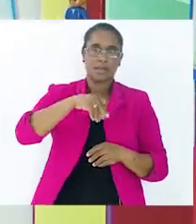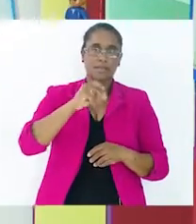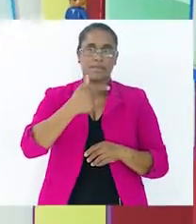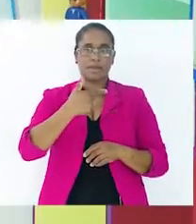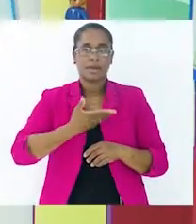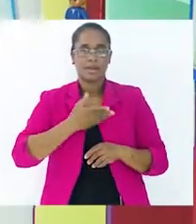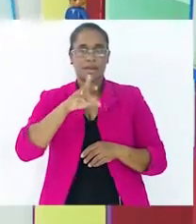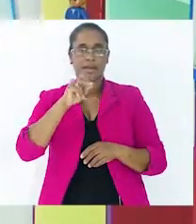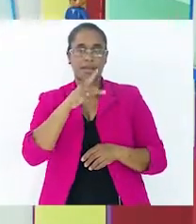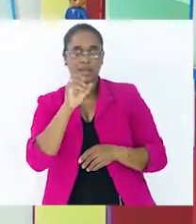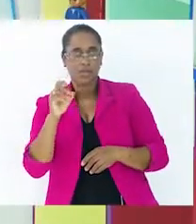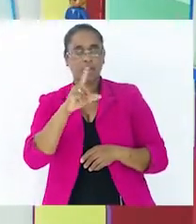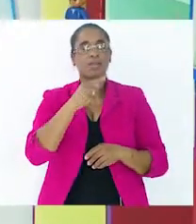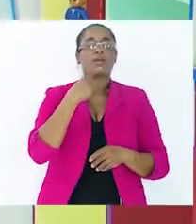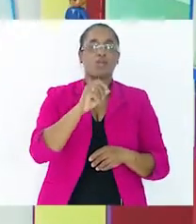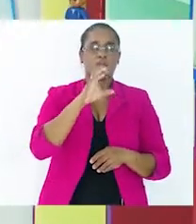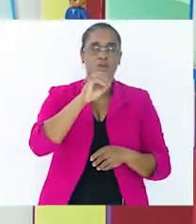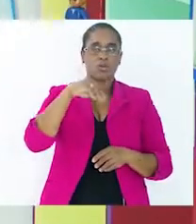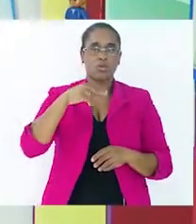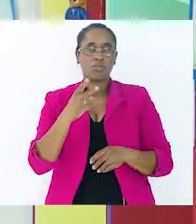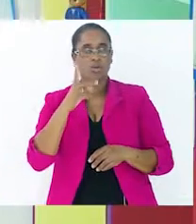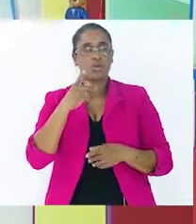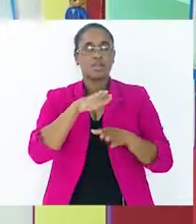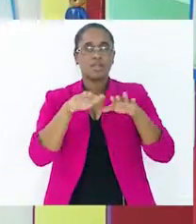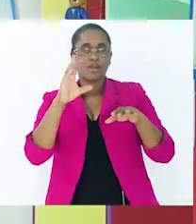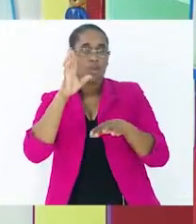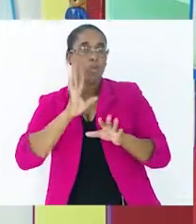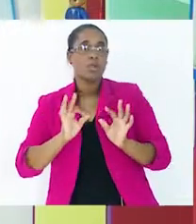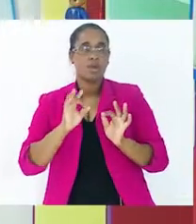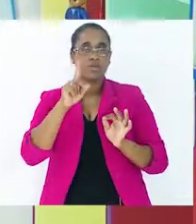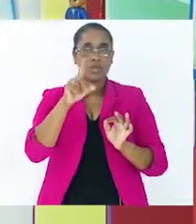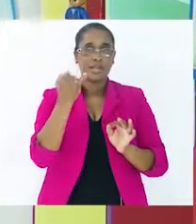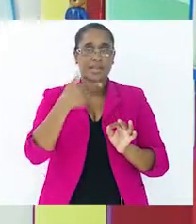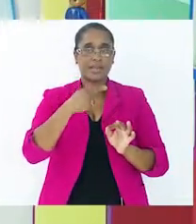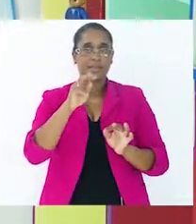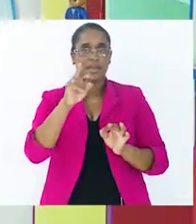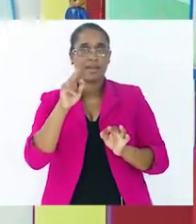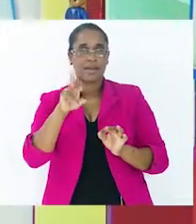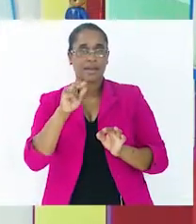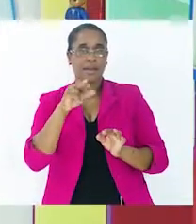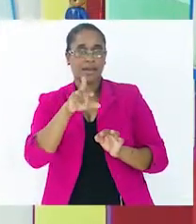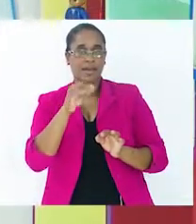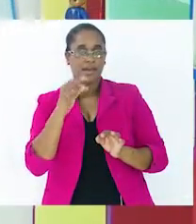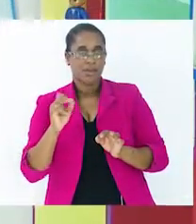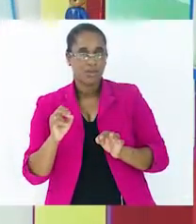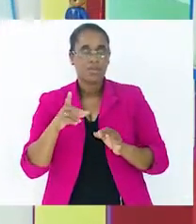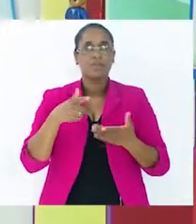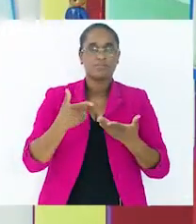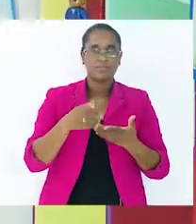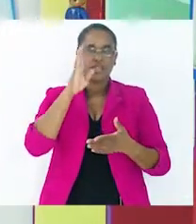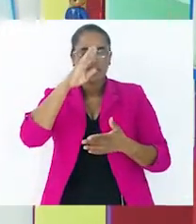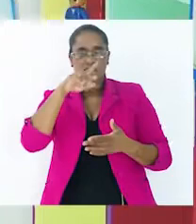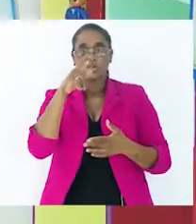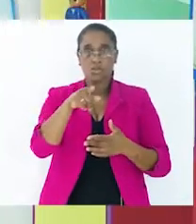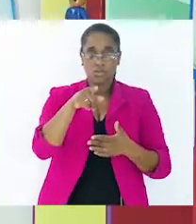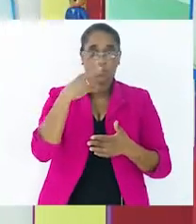nível cuidado, o nível literário e por ali. Se reparares, a forma como a comunicação foi